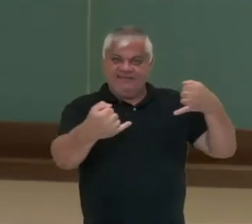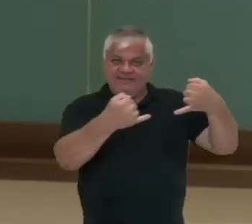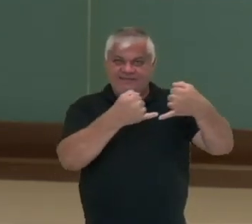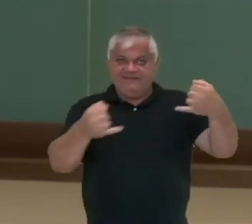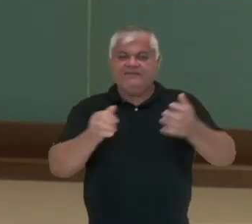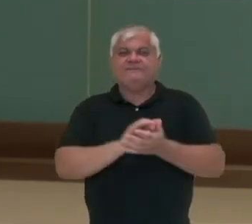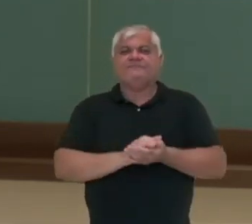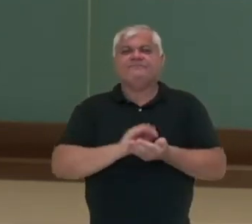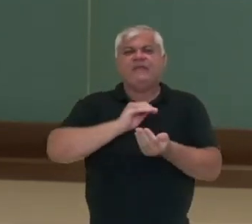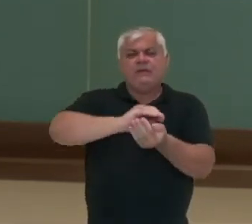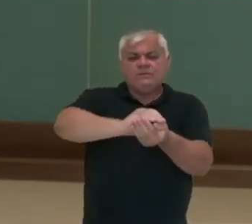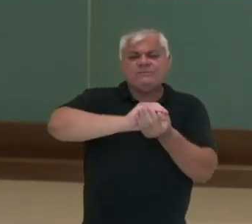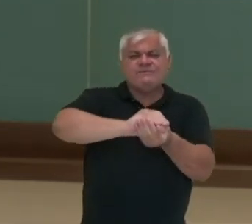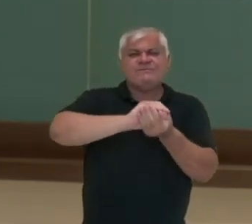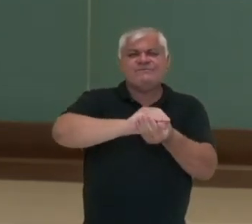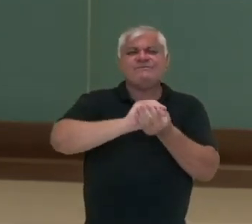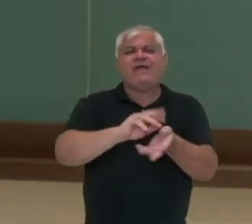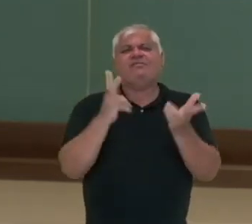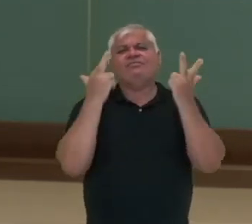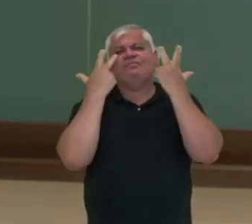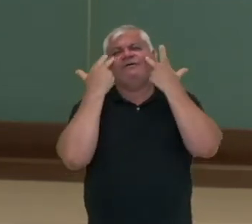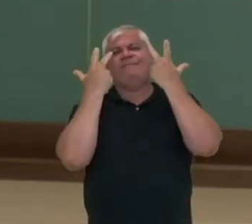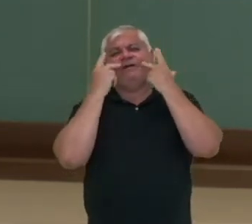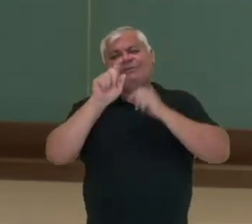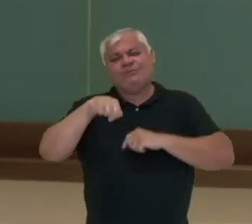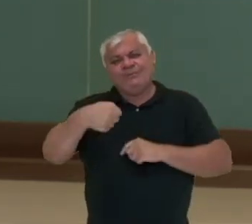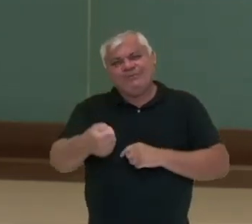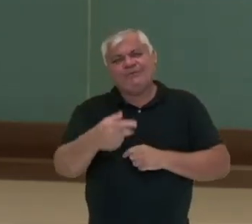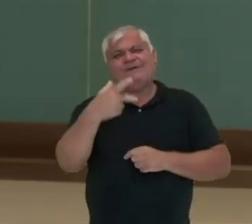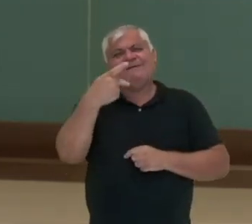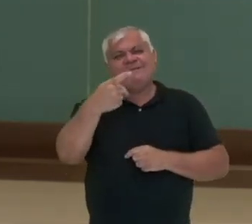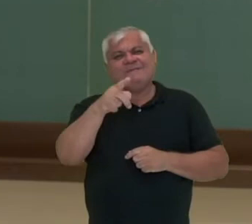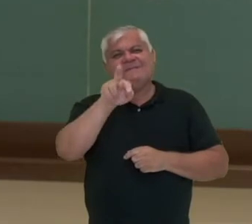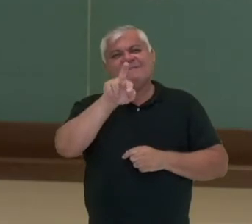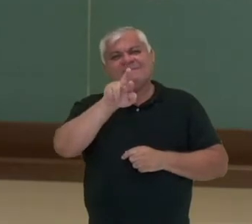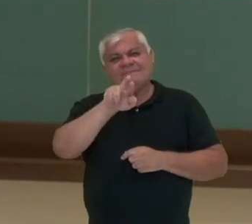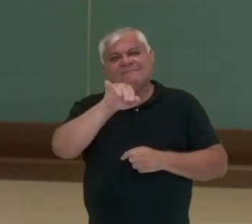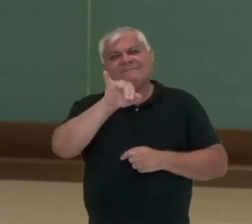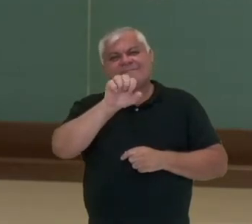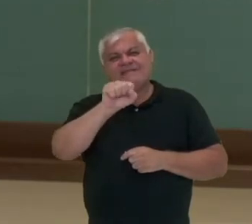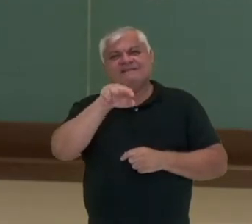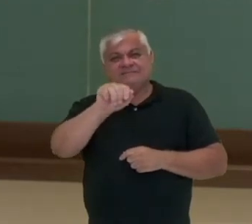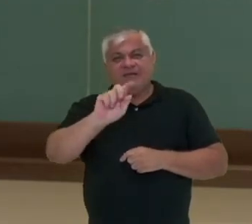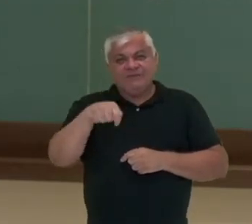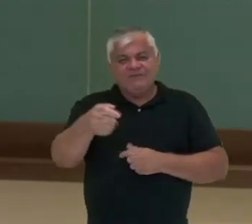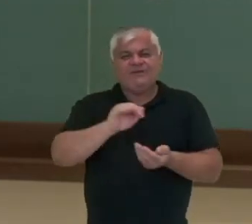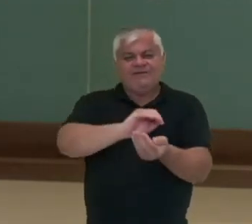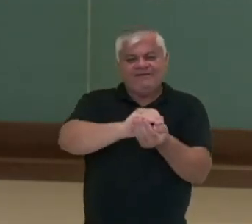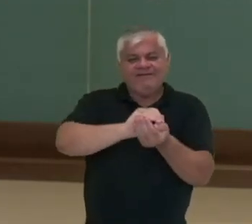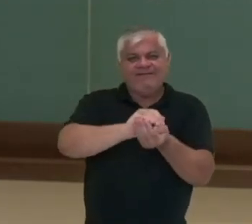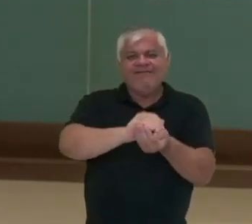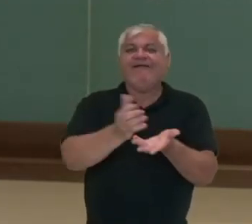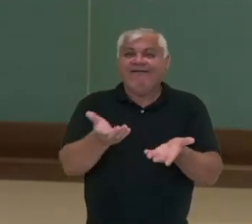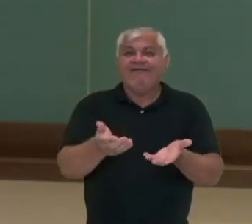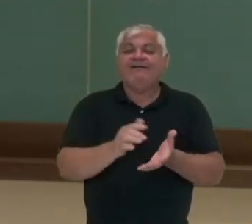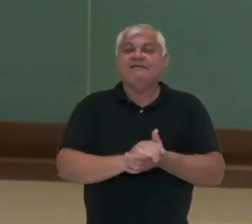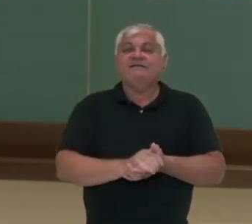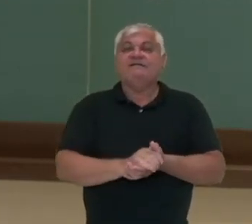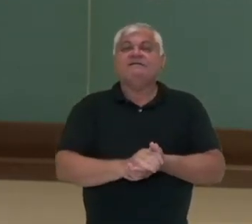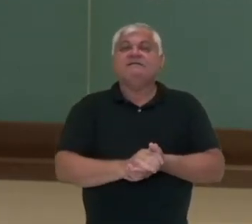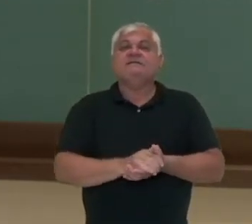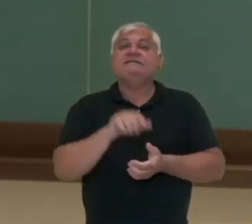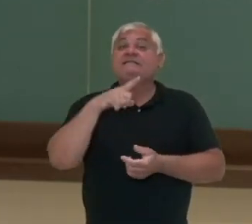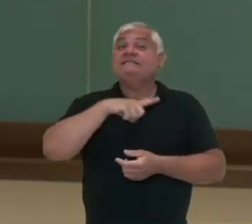o dado, ele é um tipo comum aí de prisma, chamado também de cubo. Né? O cubo tradicionalzinho aí, ele tem esse formato. Observe